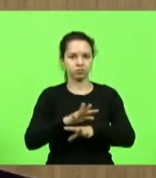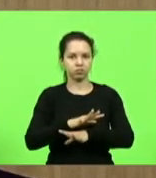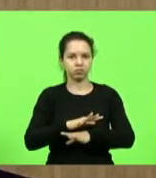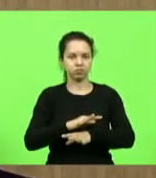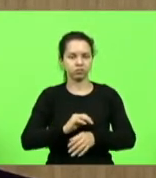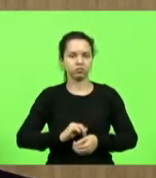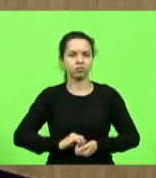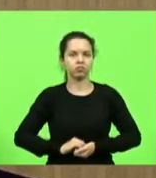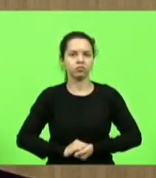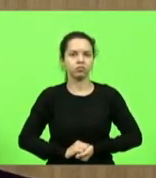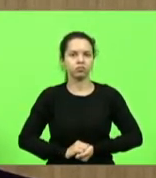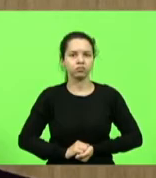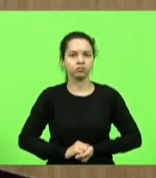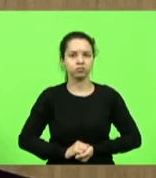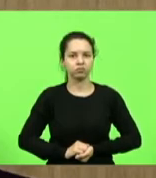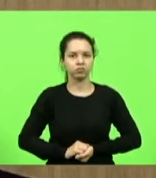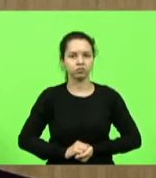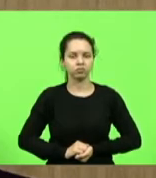Não.